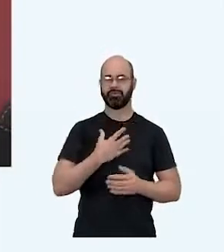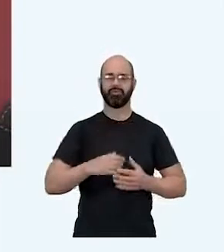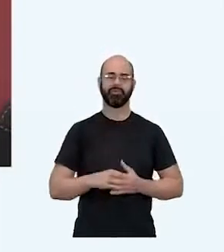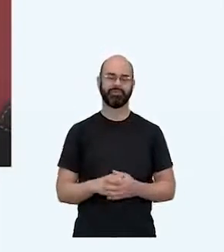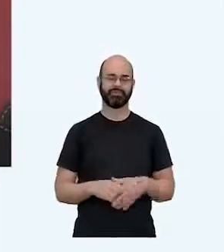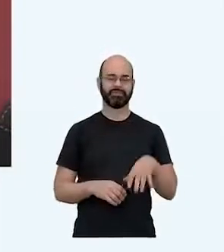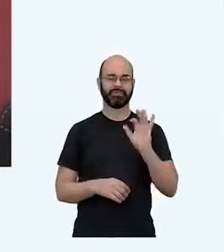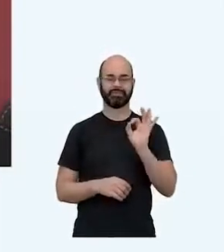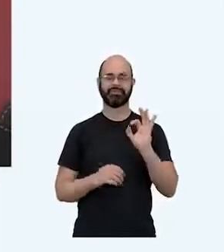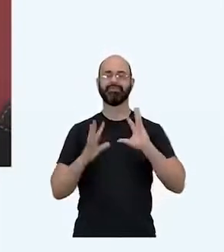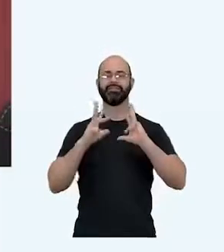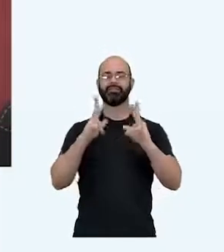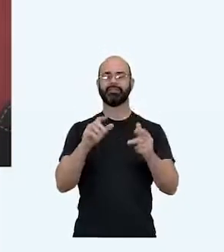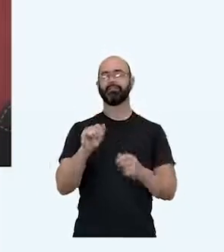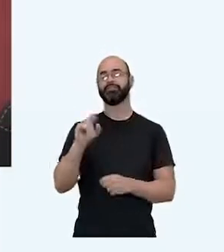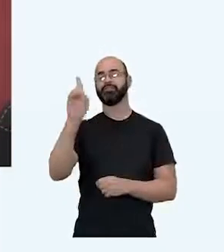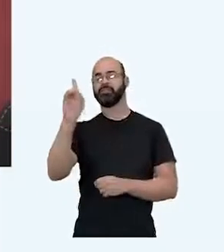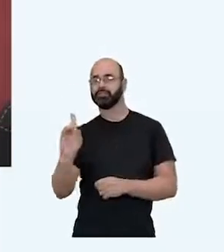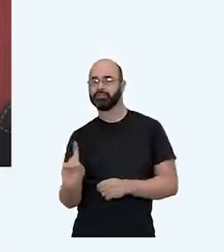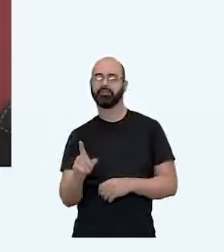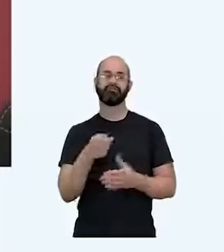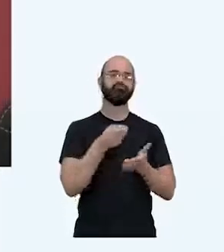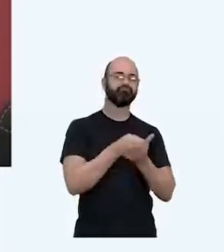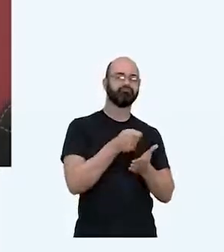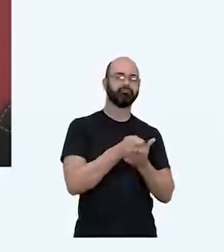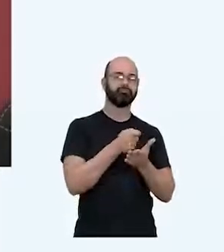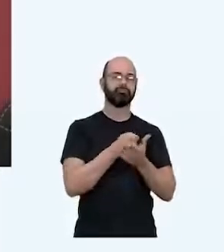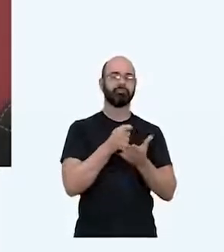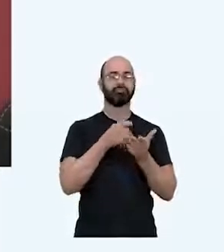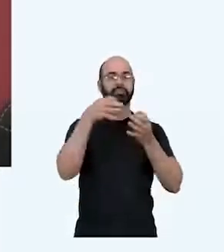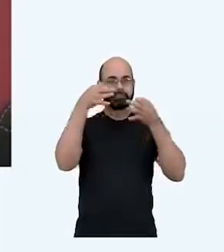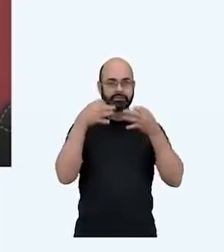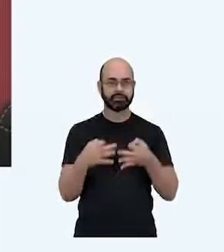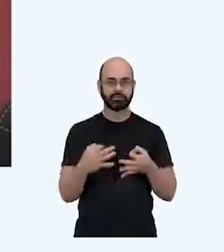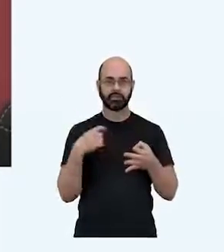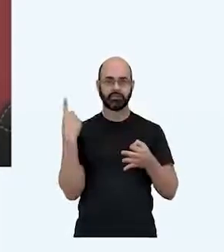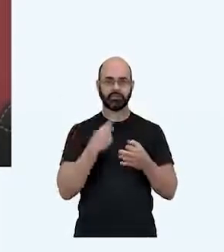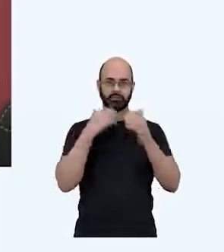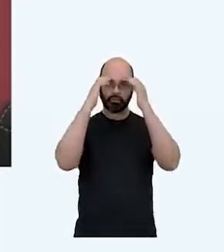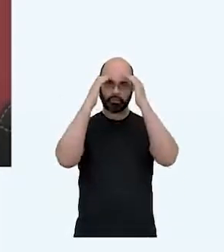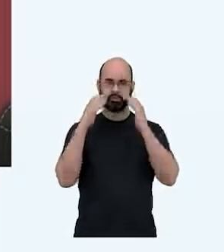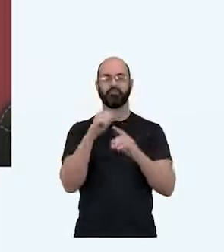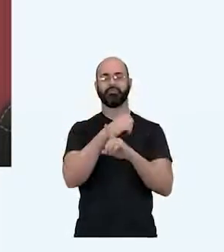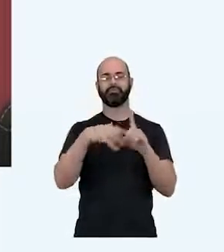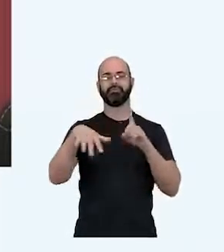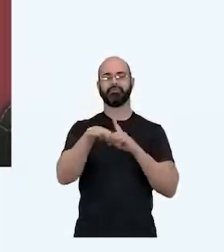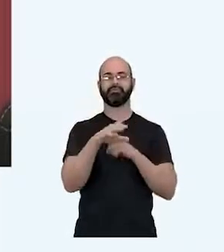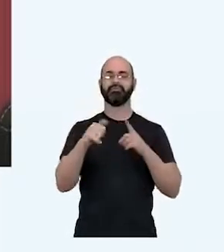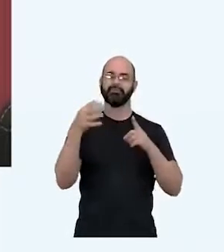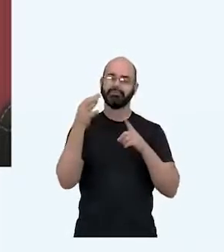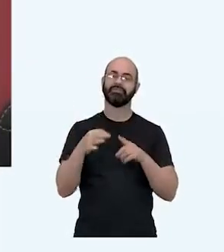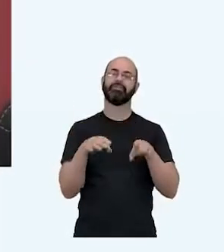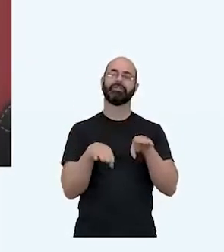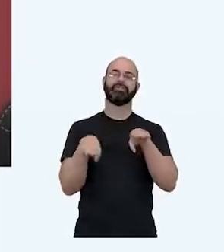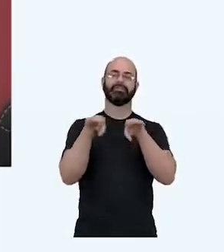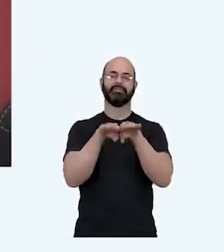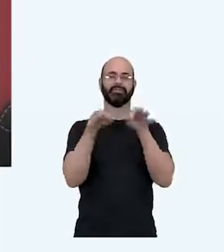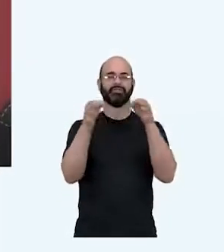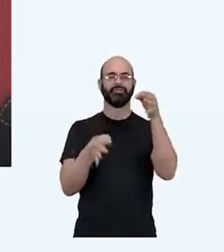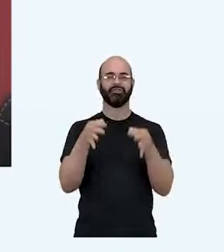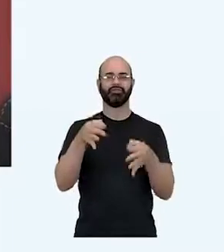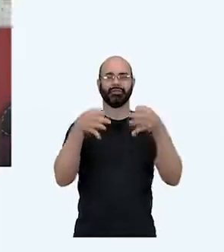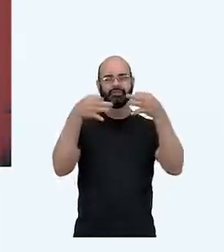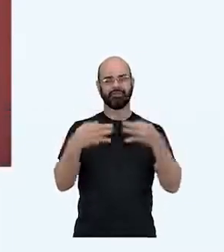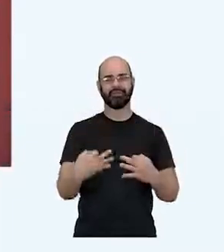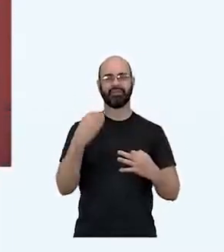Quando todos conhecem seus direitos e cumprem bem seus deveres, ajudamos a construir uma sociedade menos desigual e mais justa.